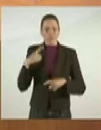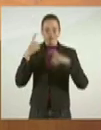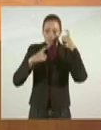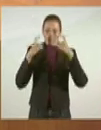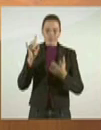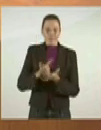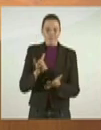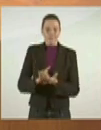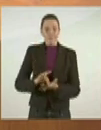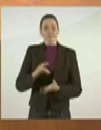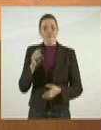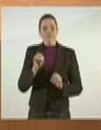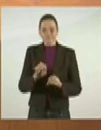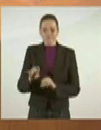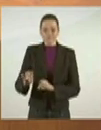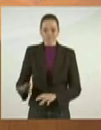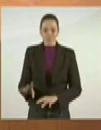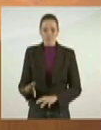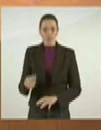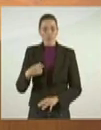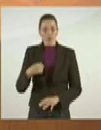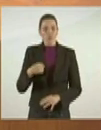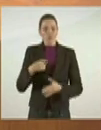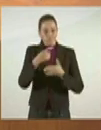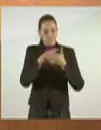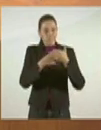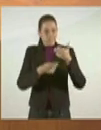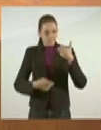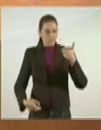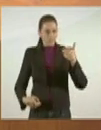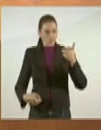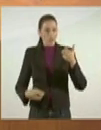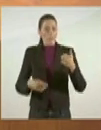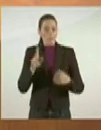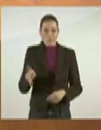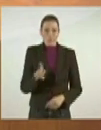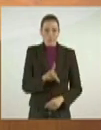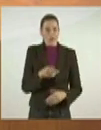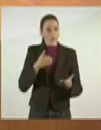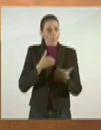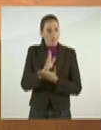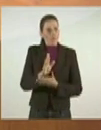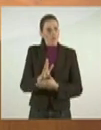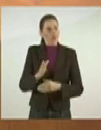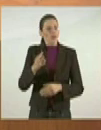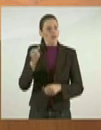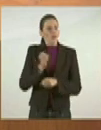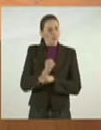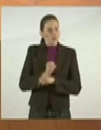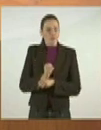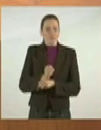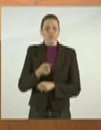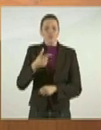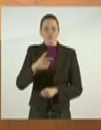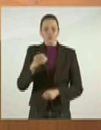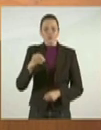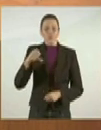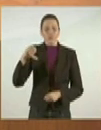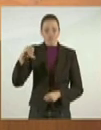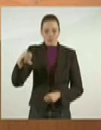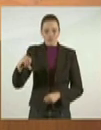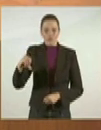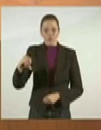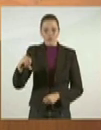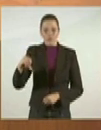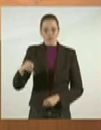professores professores aprovados no último concurso em 2009 não há ilicitude nenhuma no concurso não há